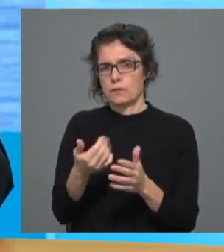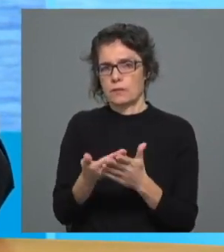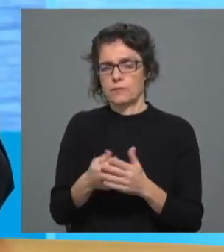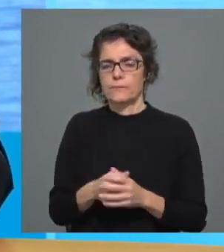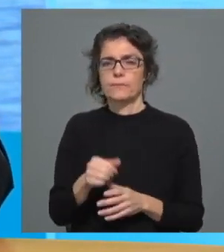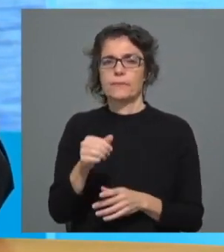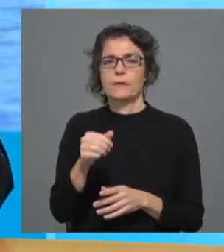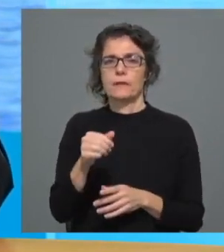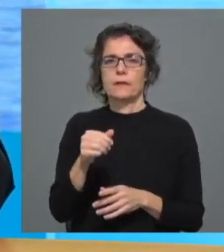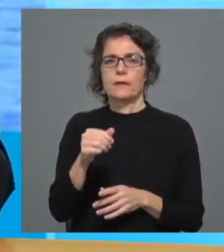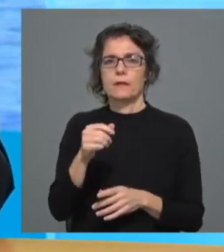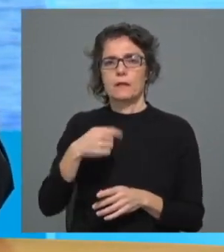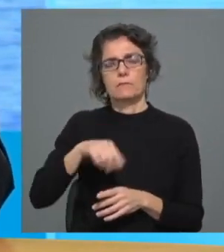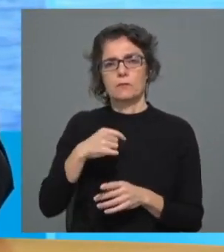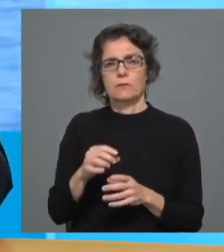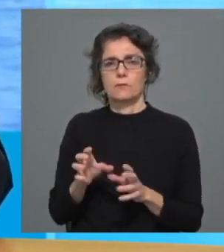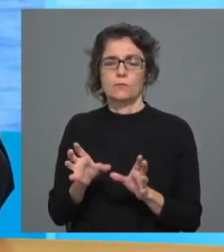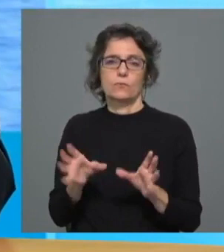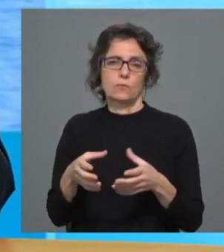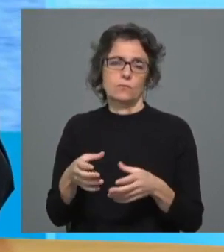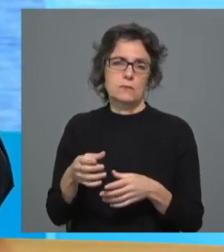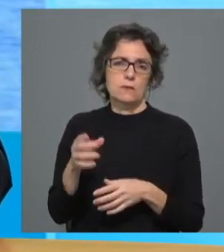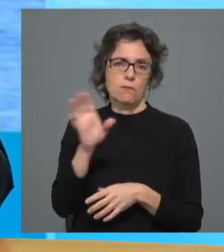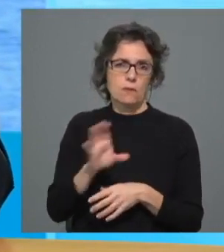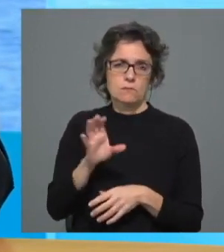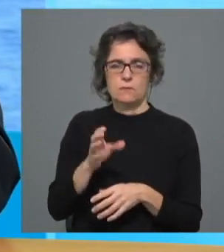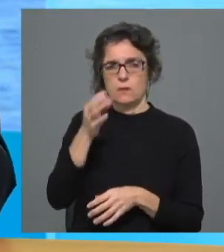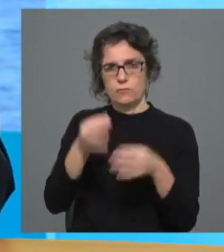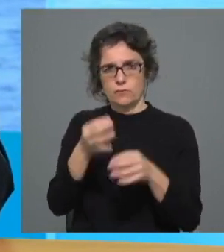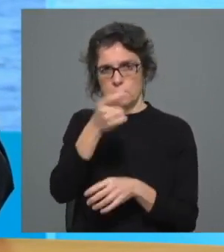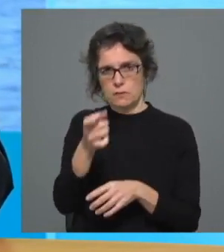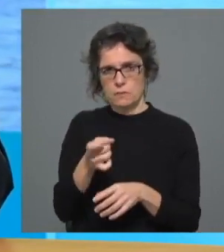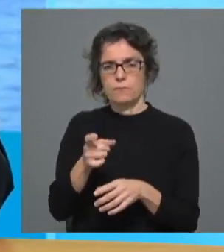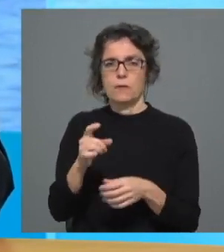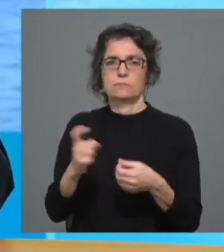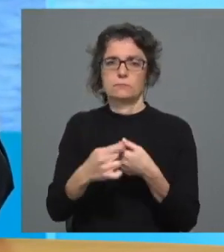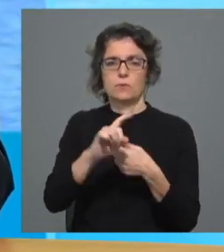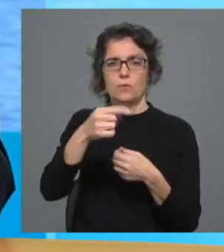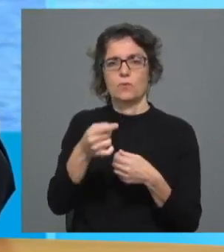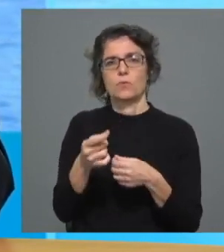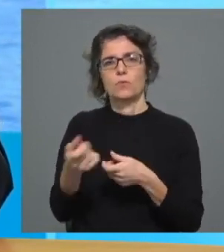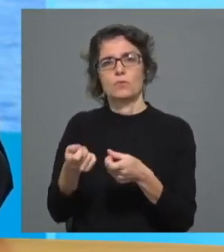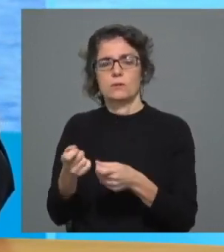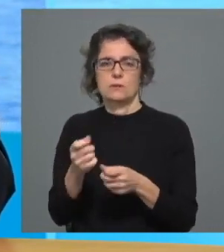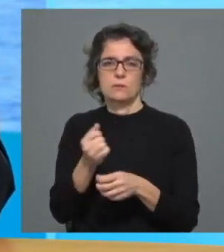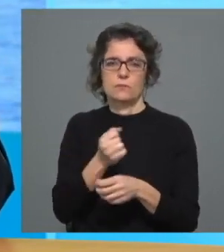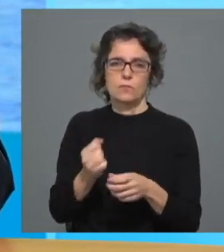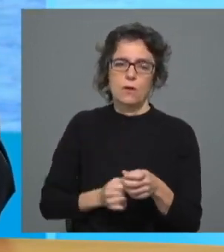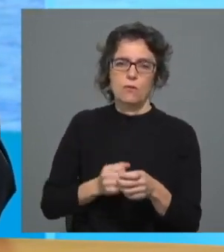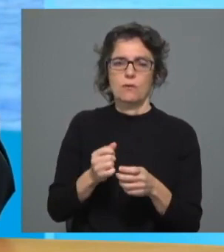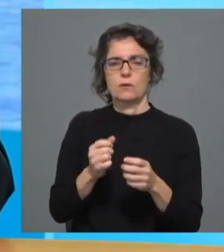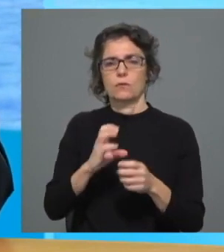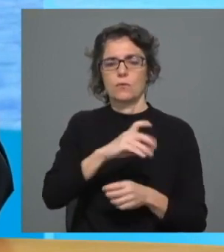já desde há algum tempo a Comissão Nacional de Justiça e Paz, com outros organismos católicos empenhados na área social, a Caritas,